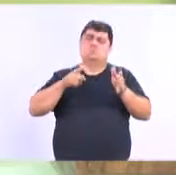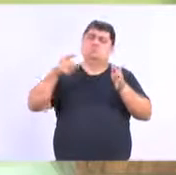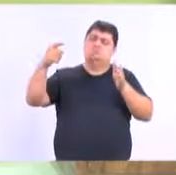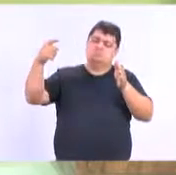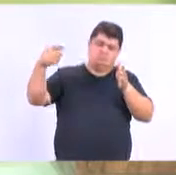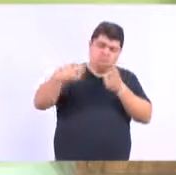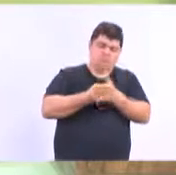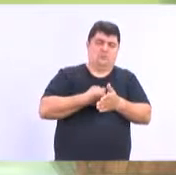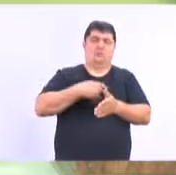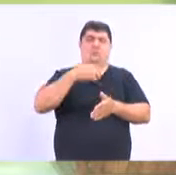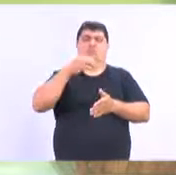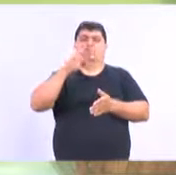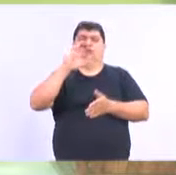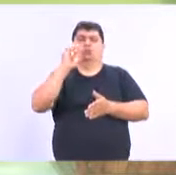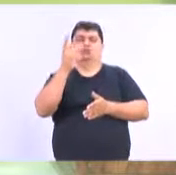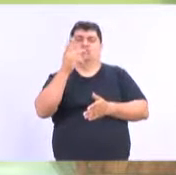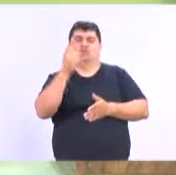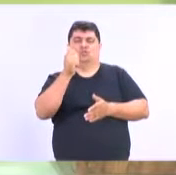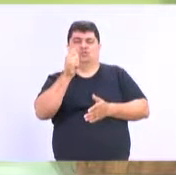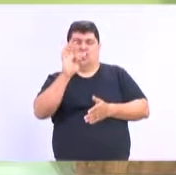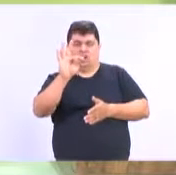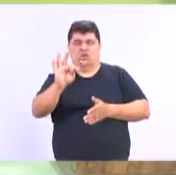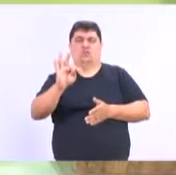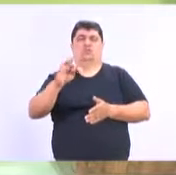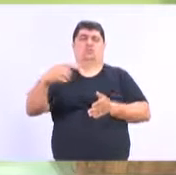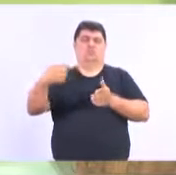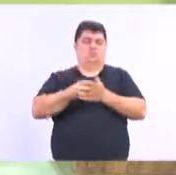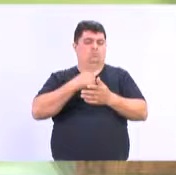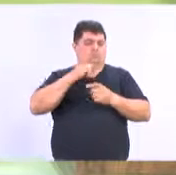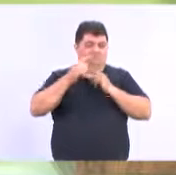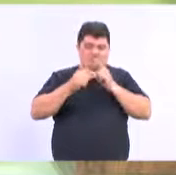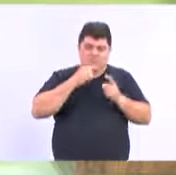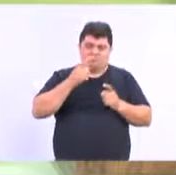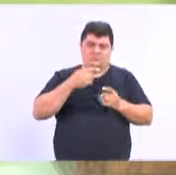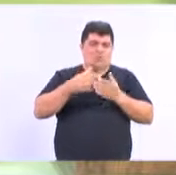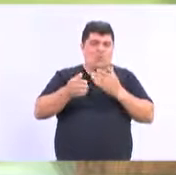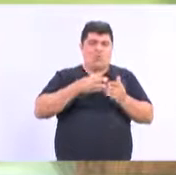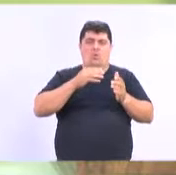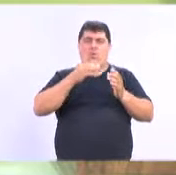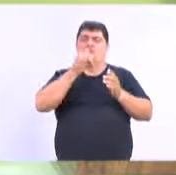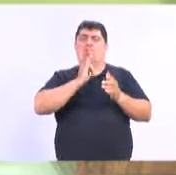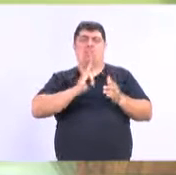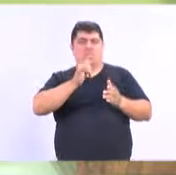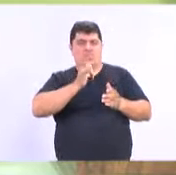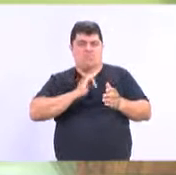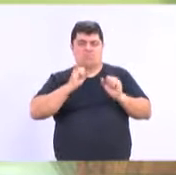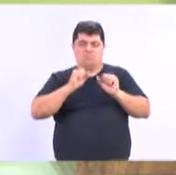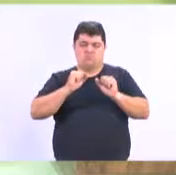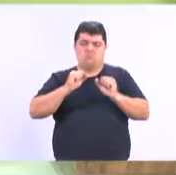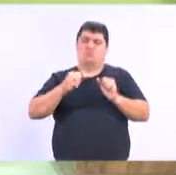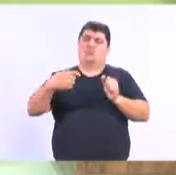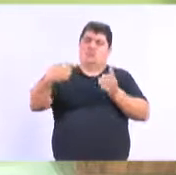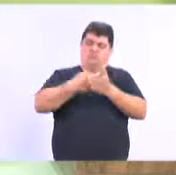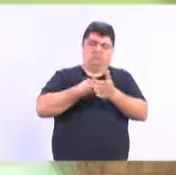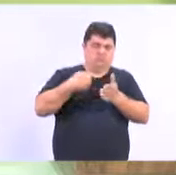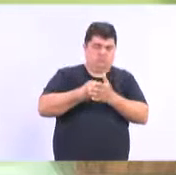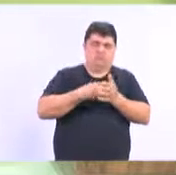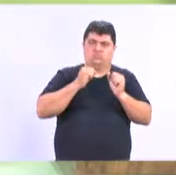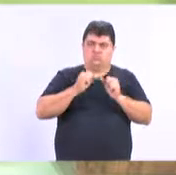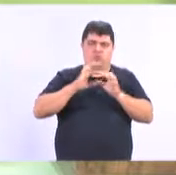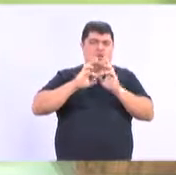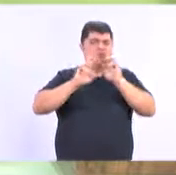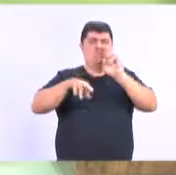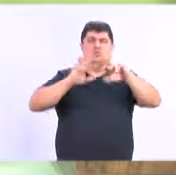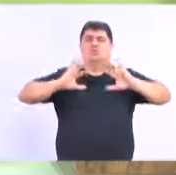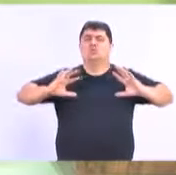com algum índice, quando a gente for tratar, se você tiver dúvida quanto a alguma das demonstrações contábeis, vocês podem mandar aqui para a gente que a gente vai estar respondendo